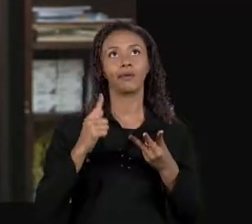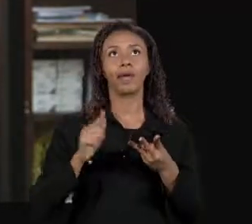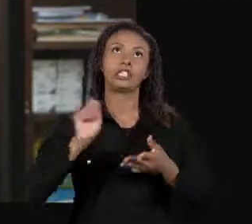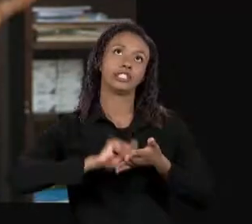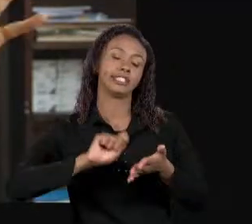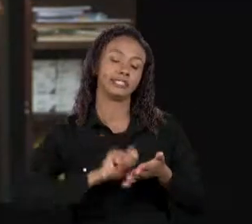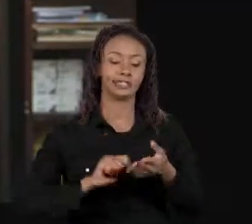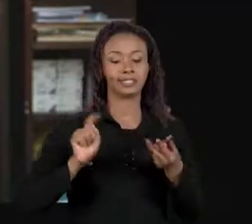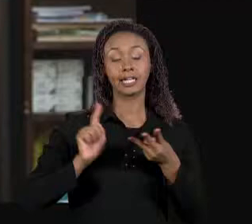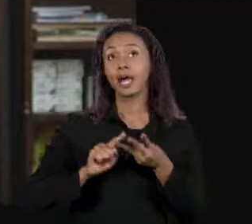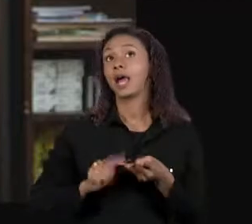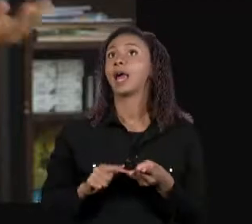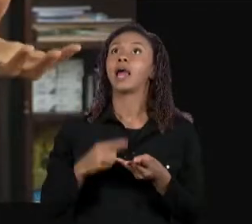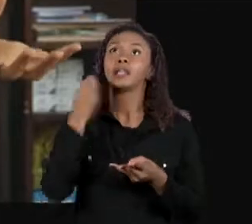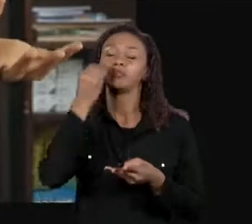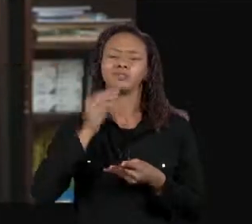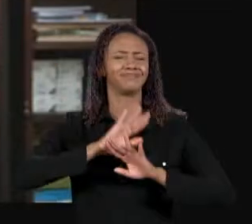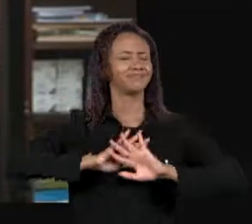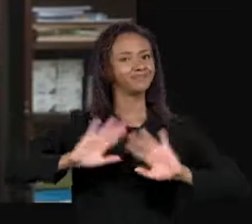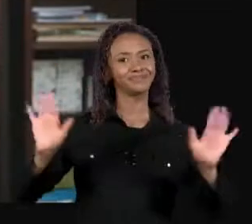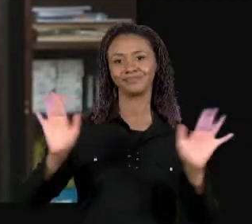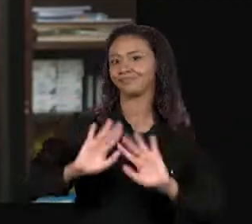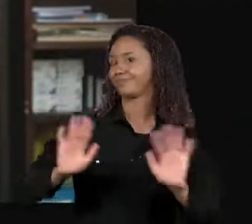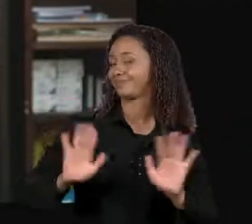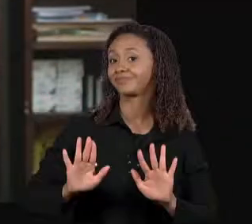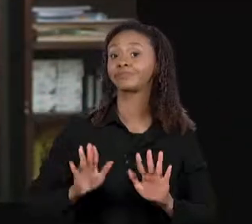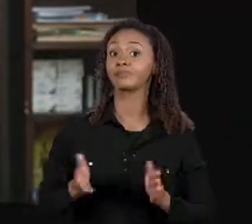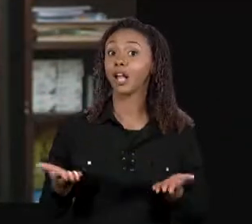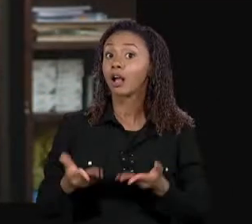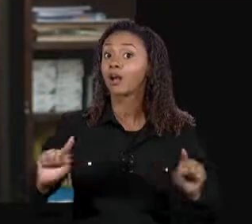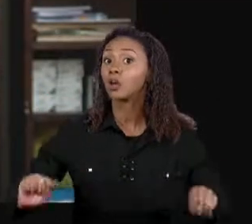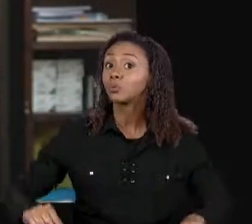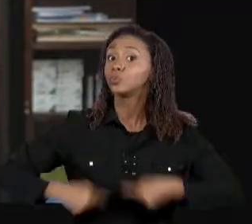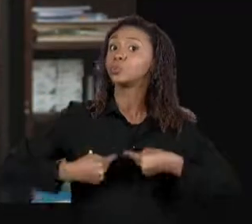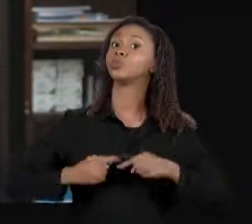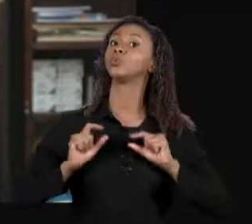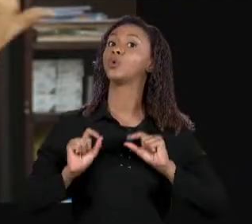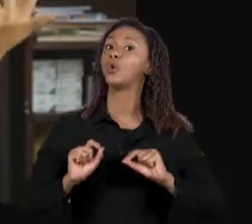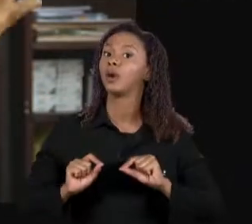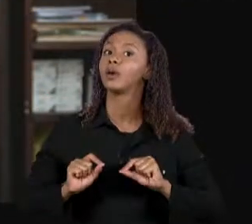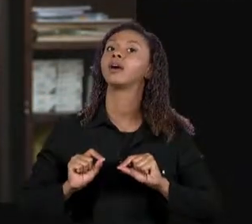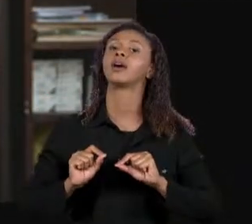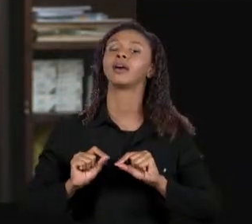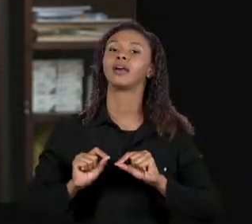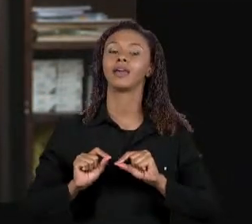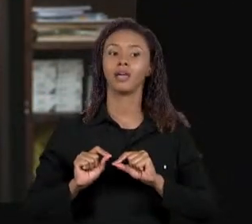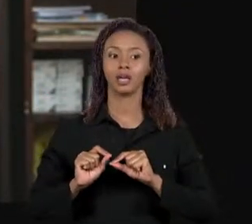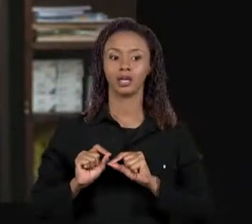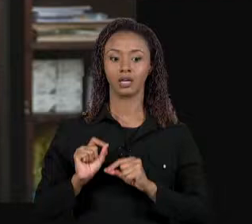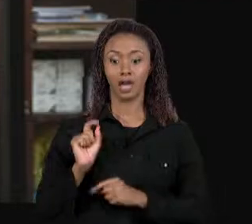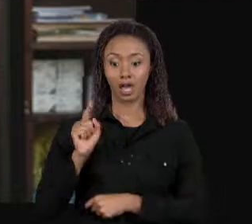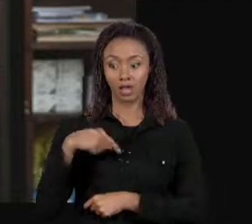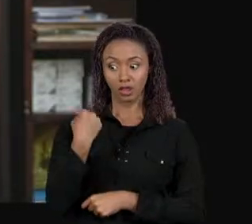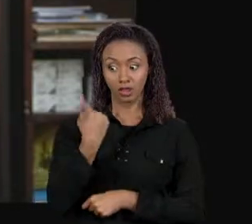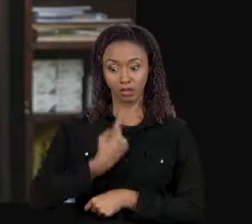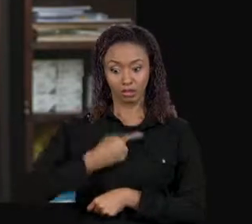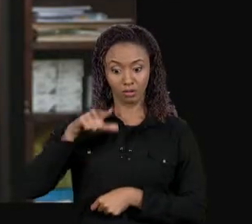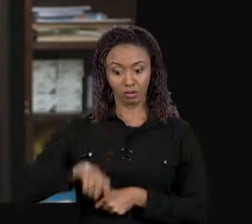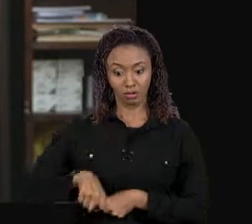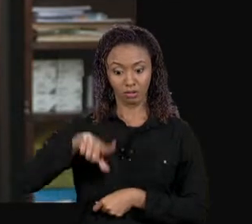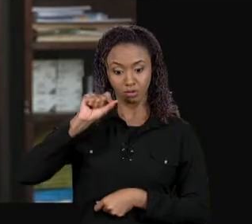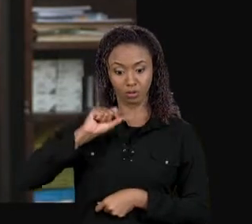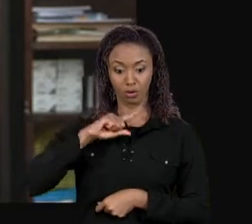escrita, experiência... Não, né? O desafio é como é que, a partir da nossa escolha, da